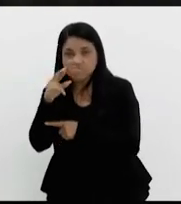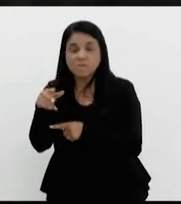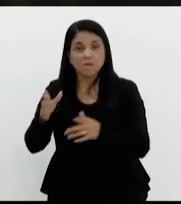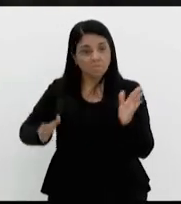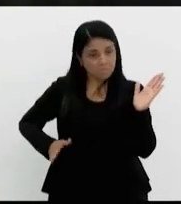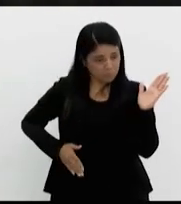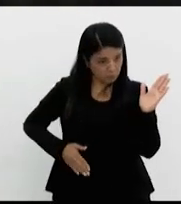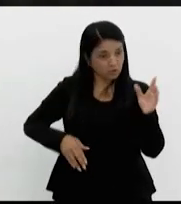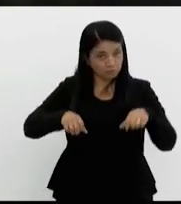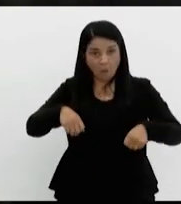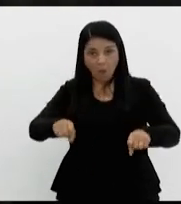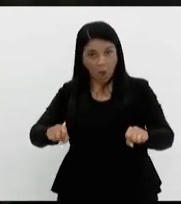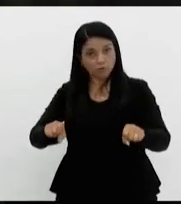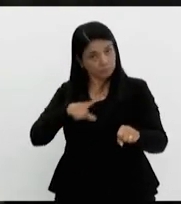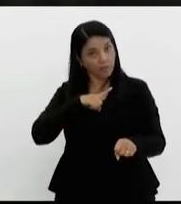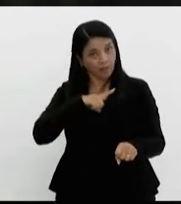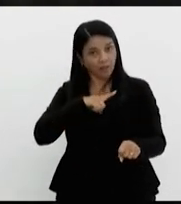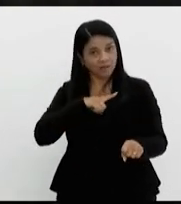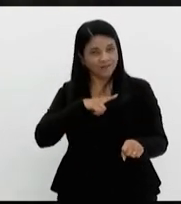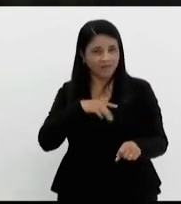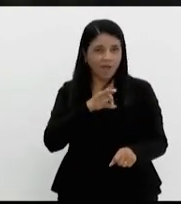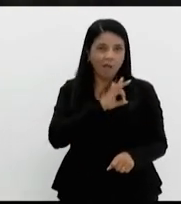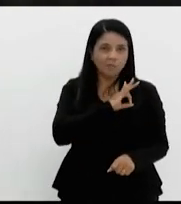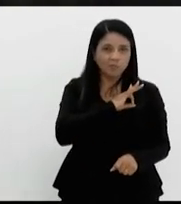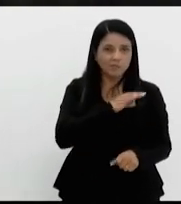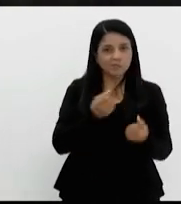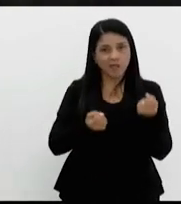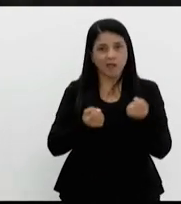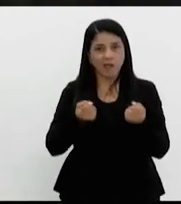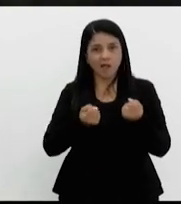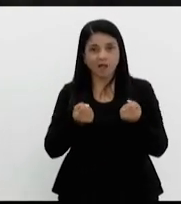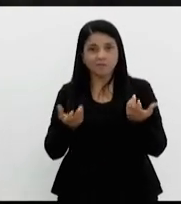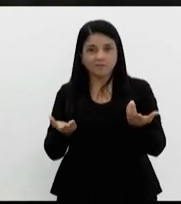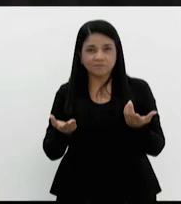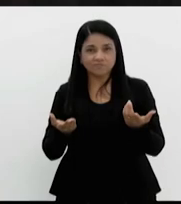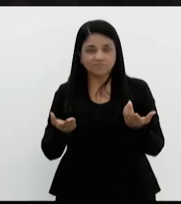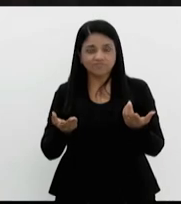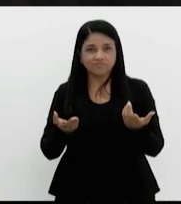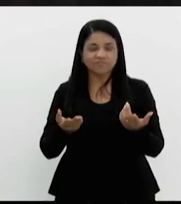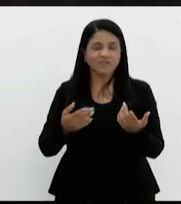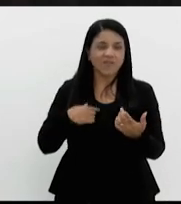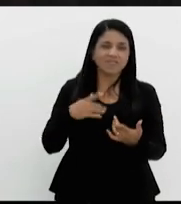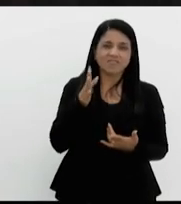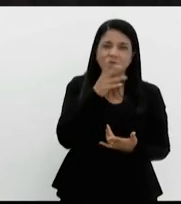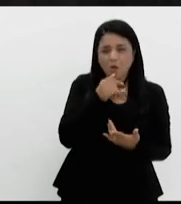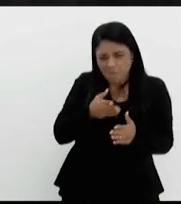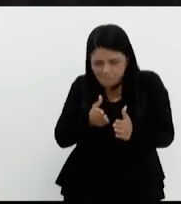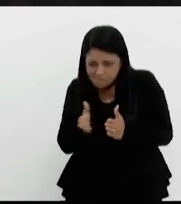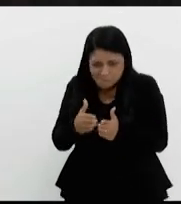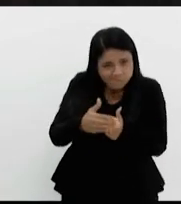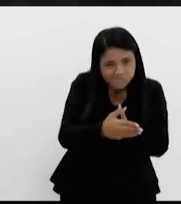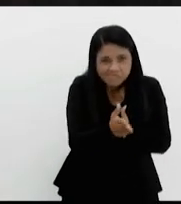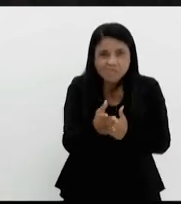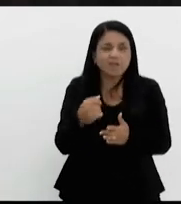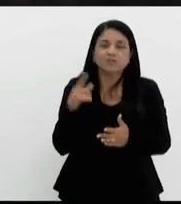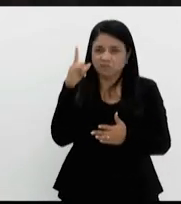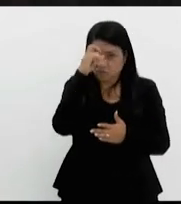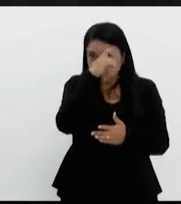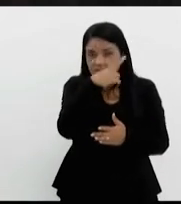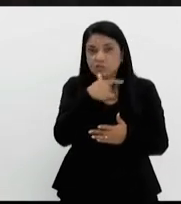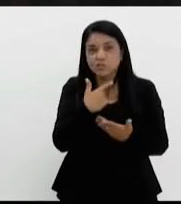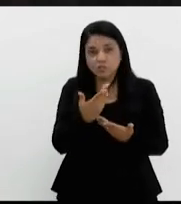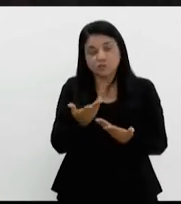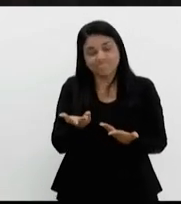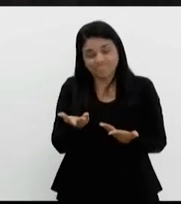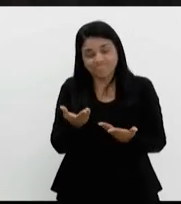bandido anda de moto, e a polícia de carro, já viu, chega, tem que passar nos trânsitos e entrar em